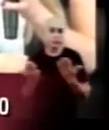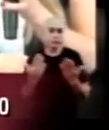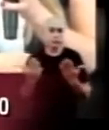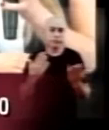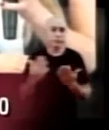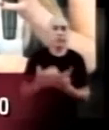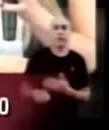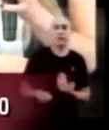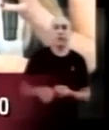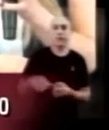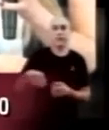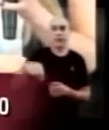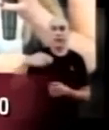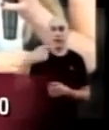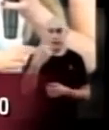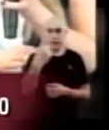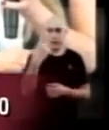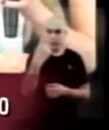respiratória aguda grave,